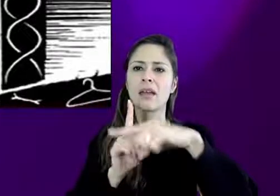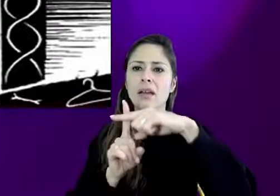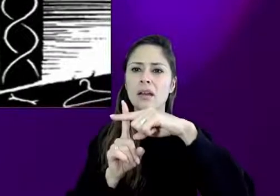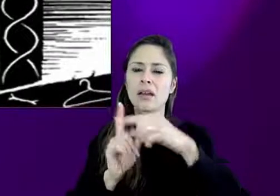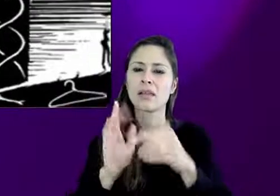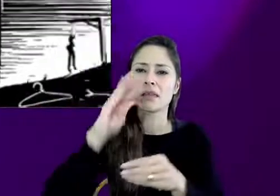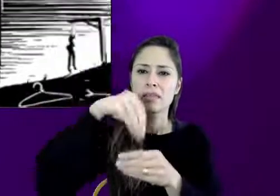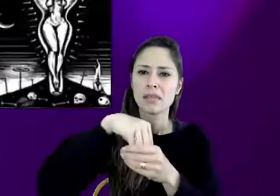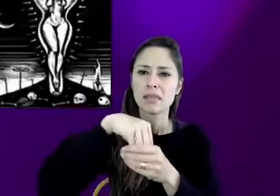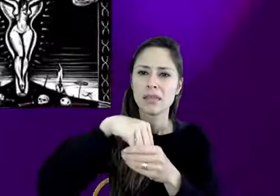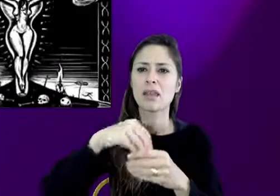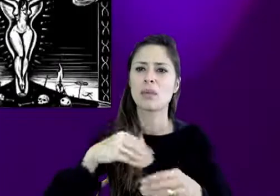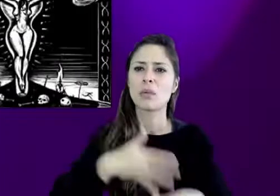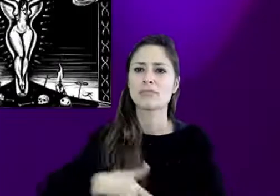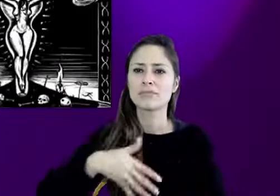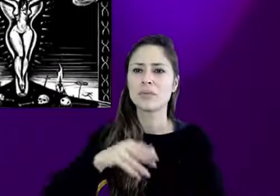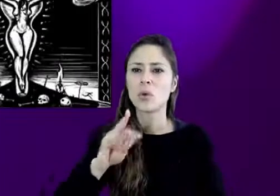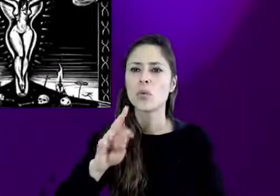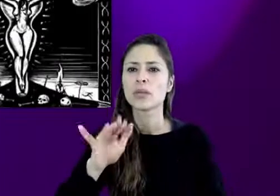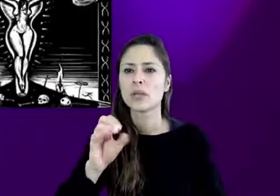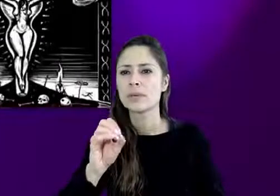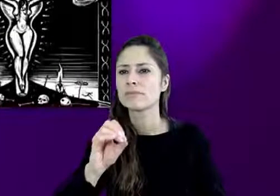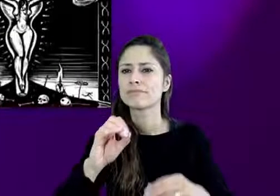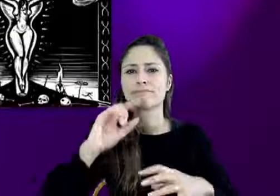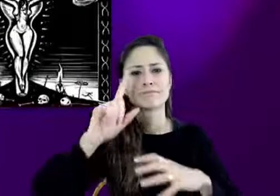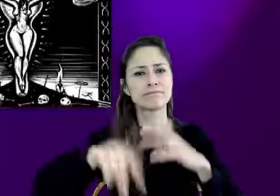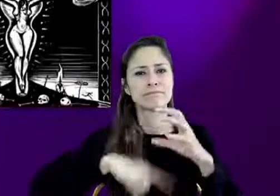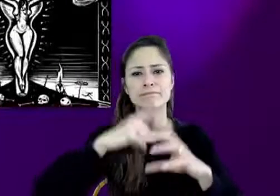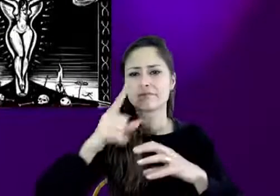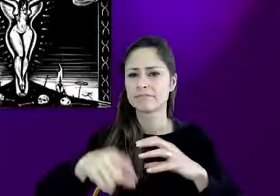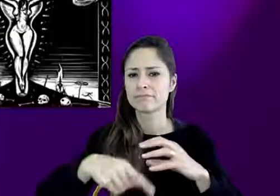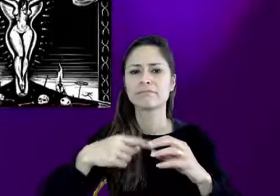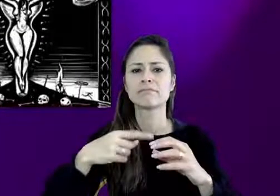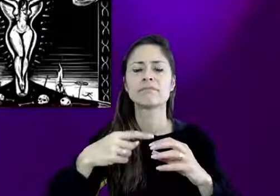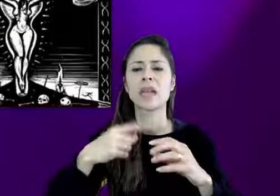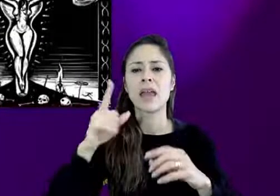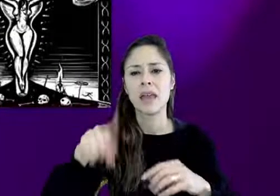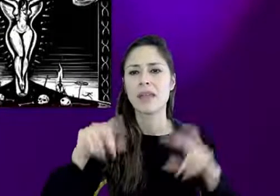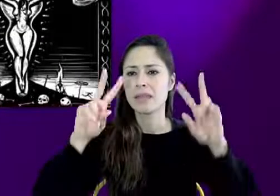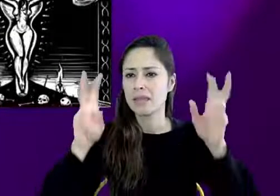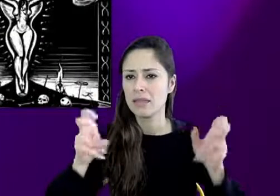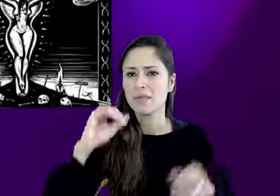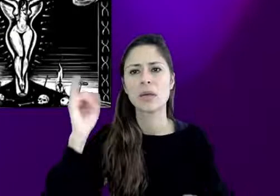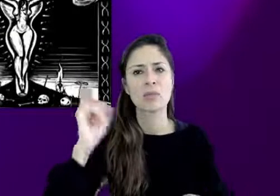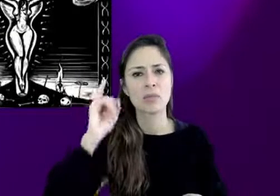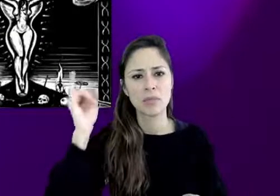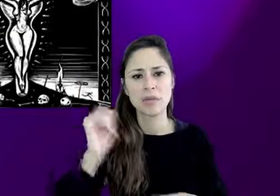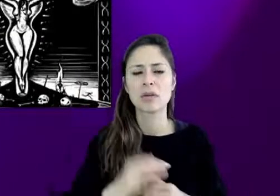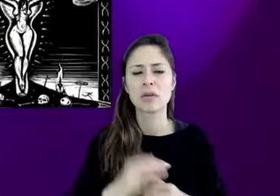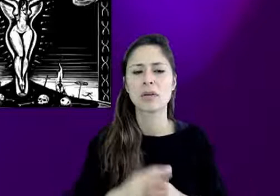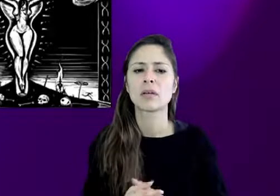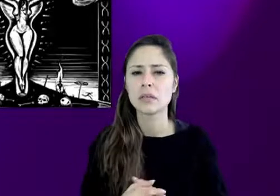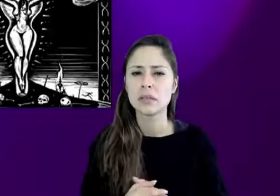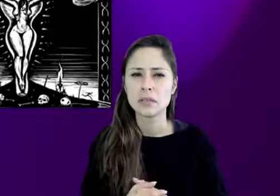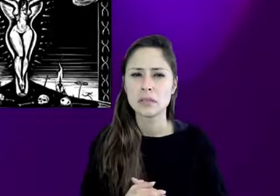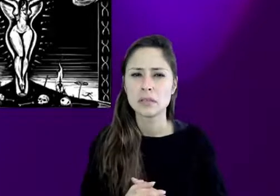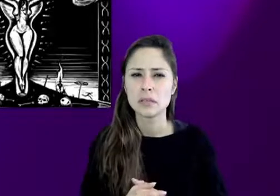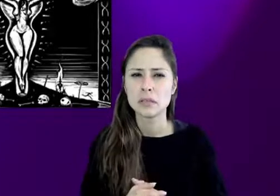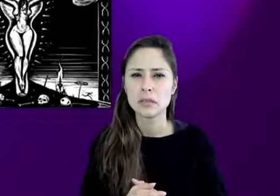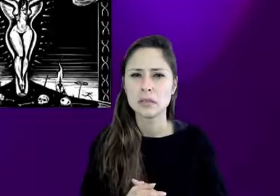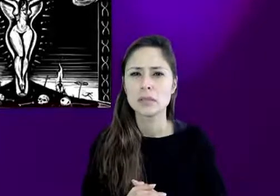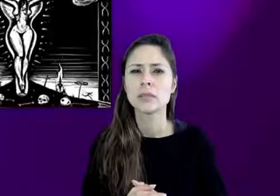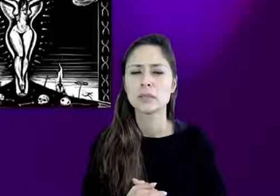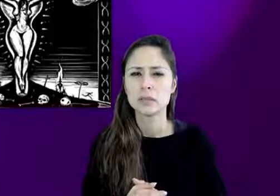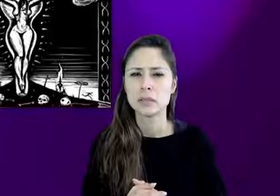é um evento mundial de grande importância, onde as crises hipertensivas contribuem muito com